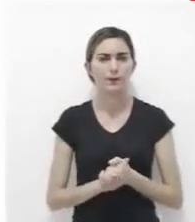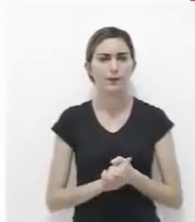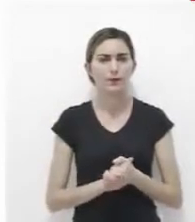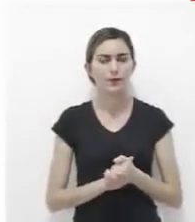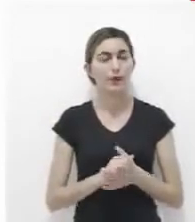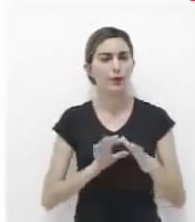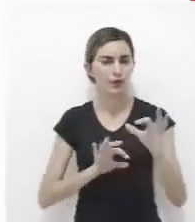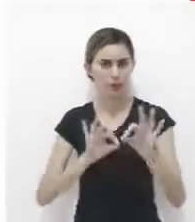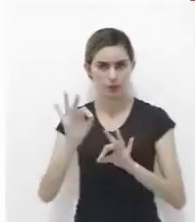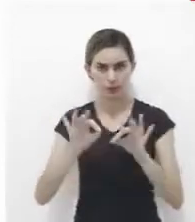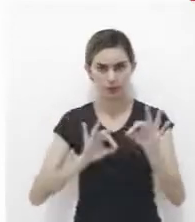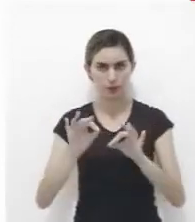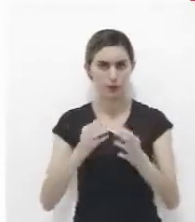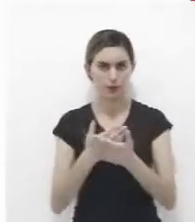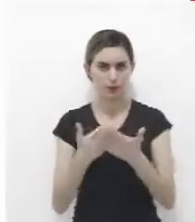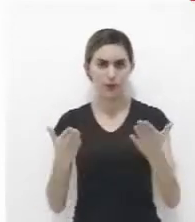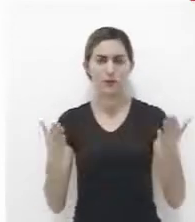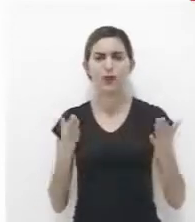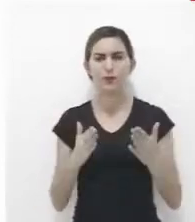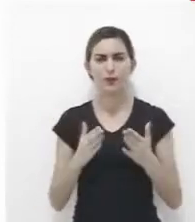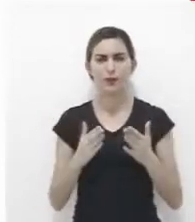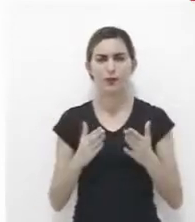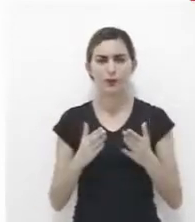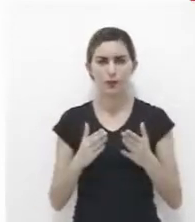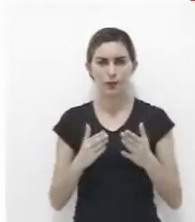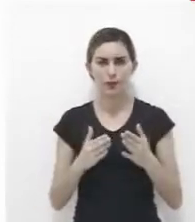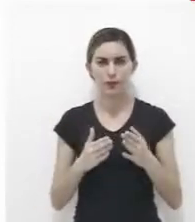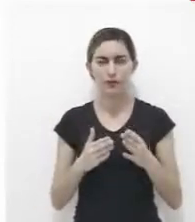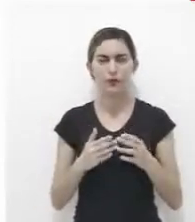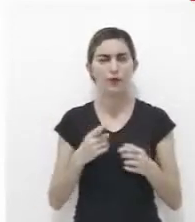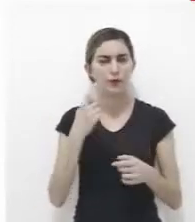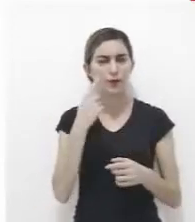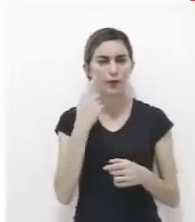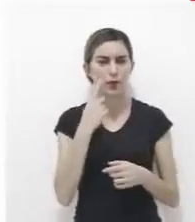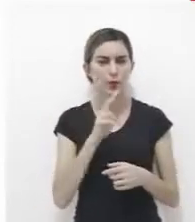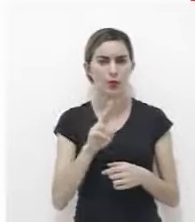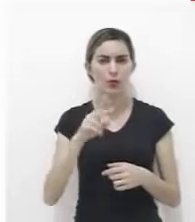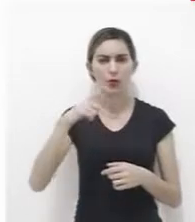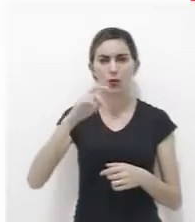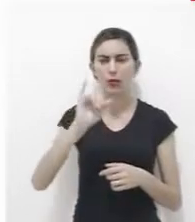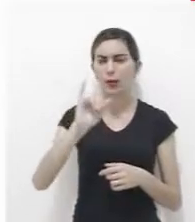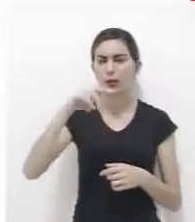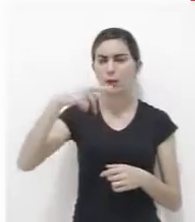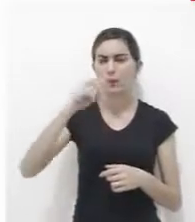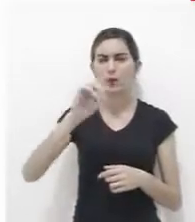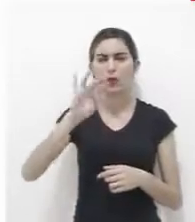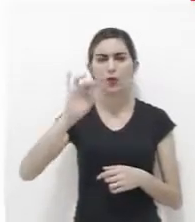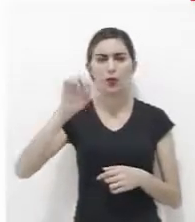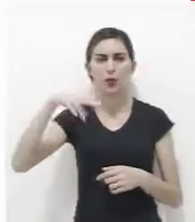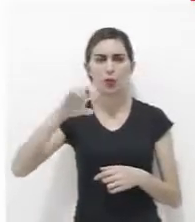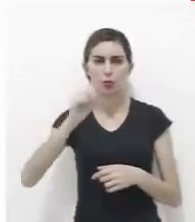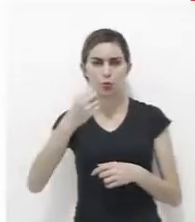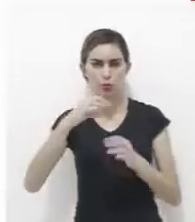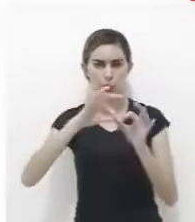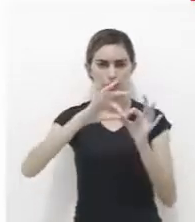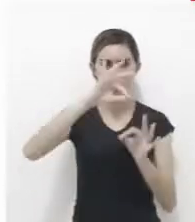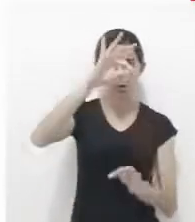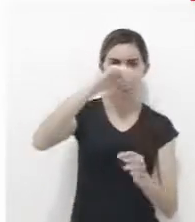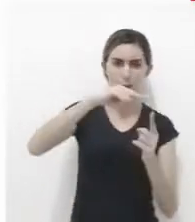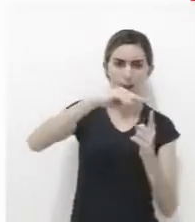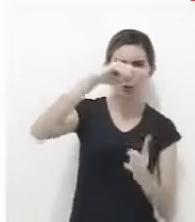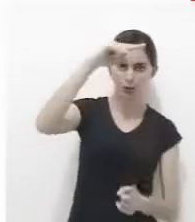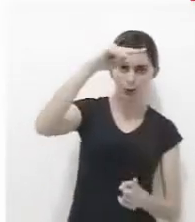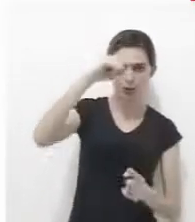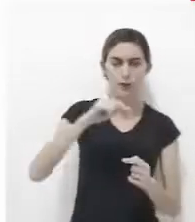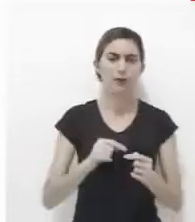só. Preparei aqui para você, como você deve lembrar, tá? Vamos chamar a hipotenusa, tá? Que é o lado